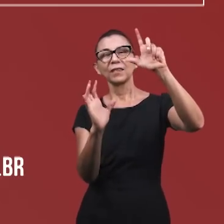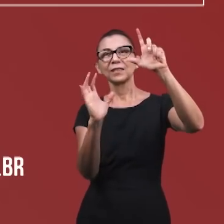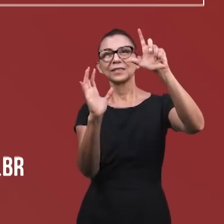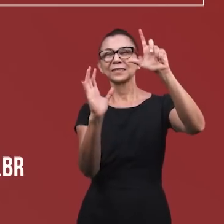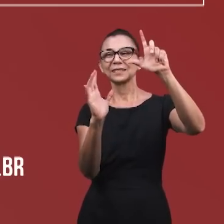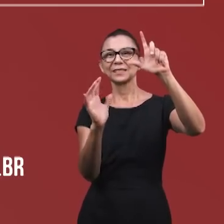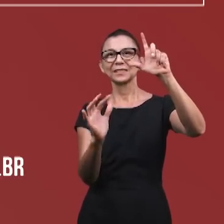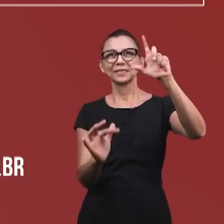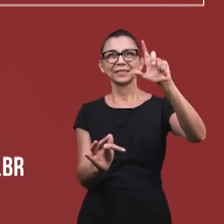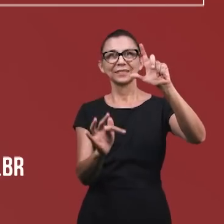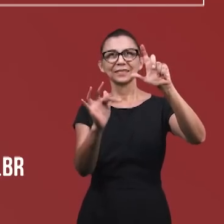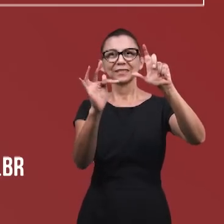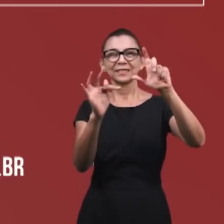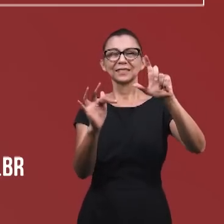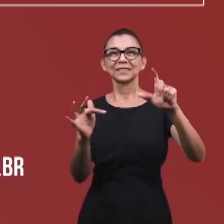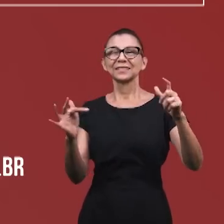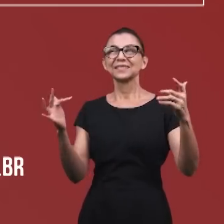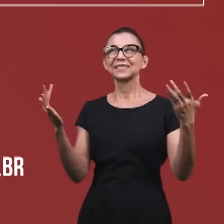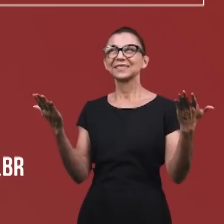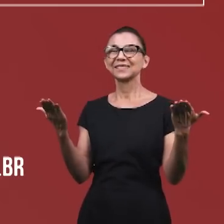em mim